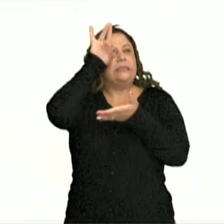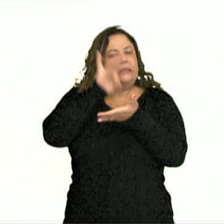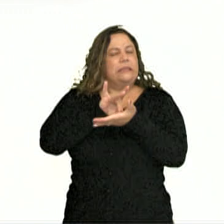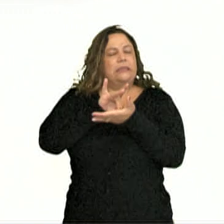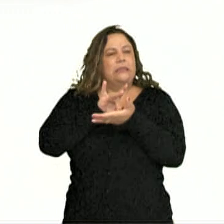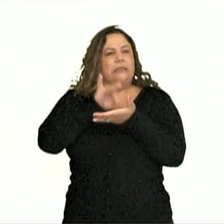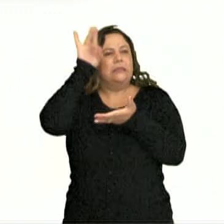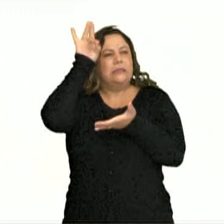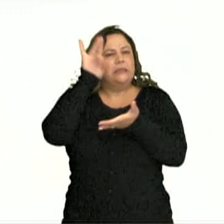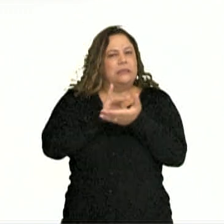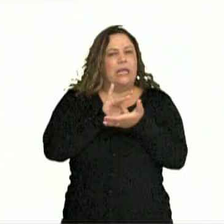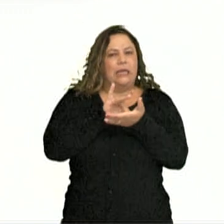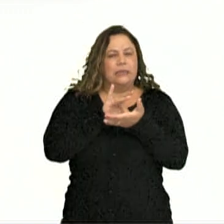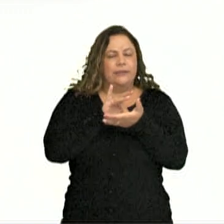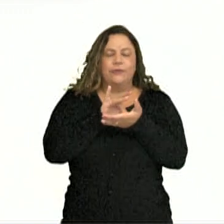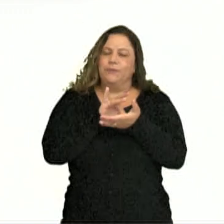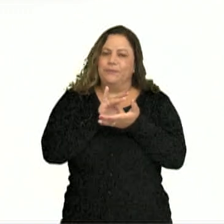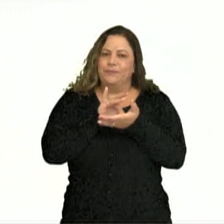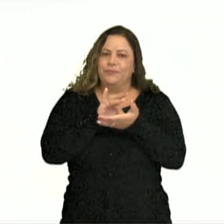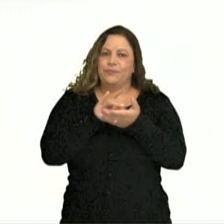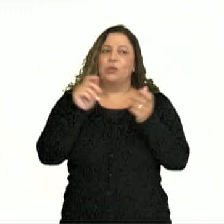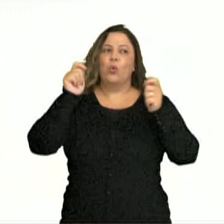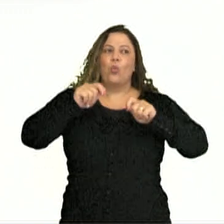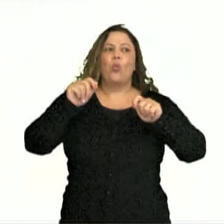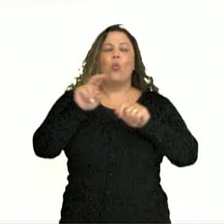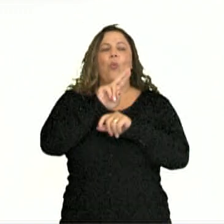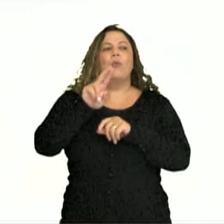está registrado oficialmente como